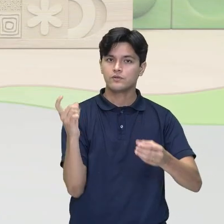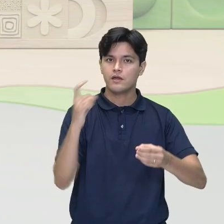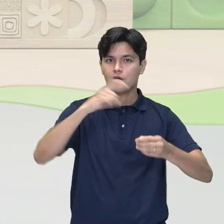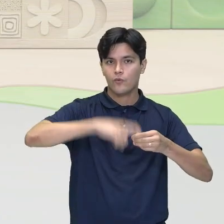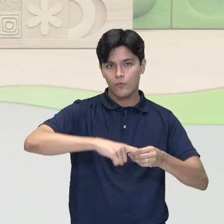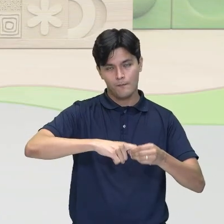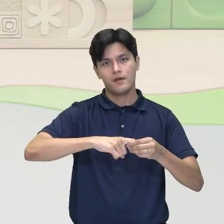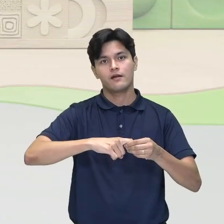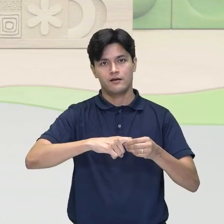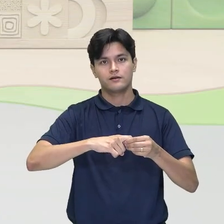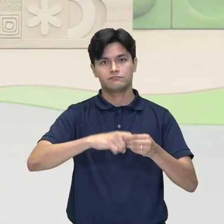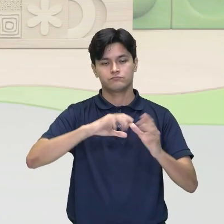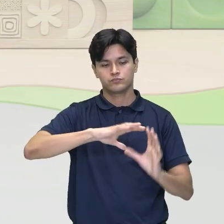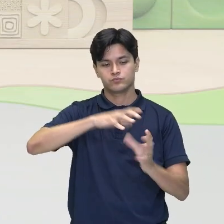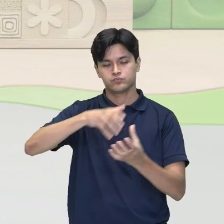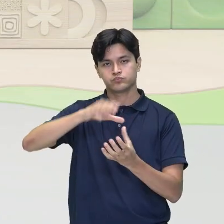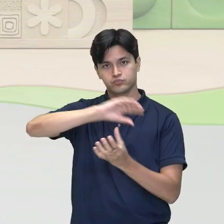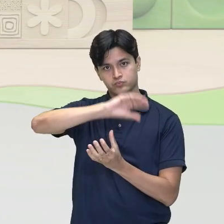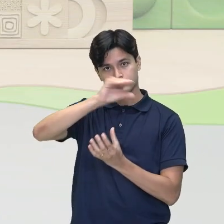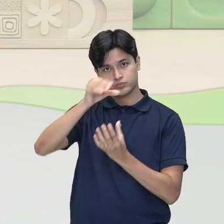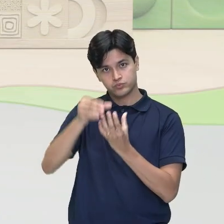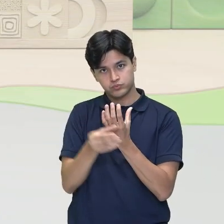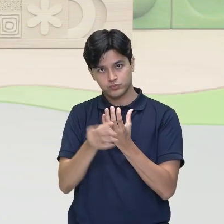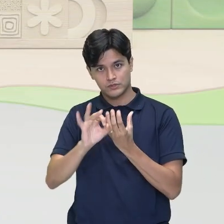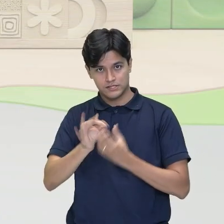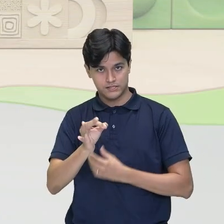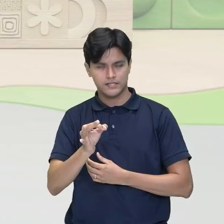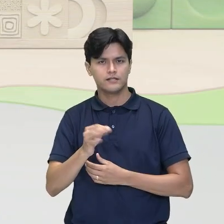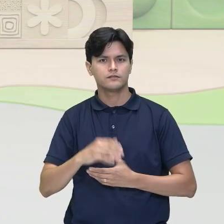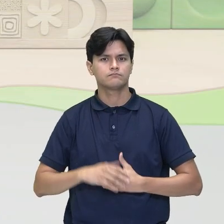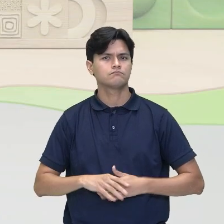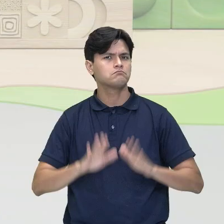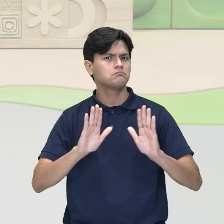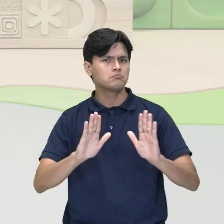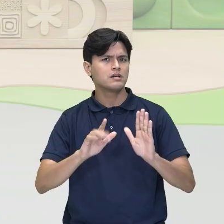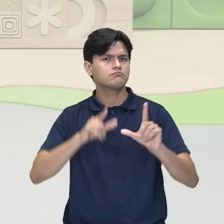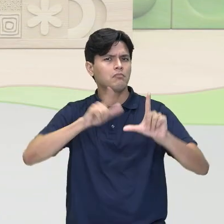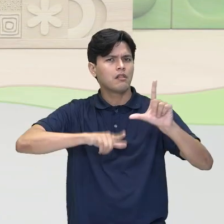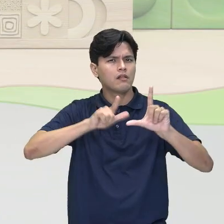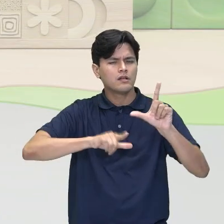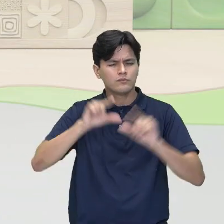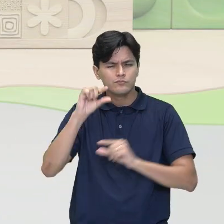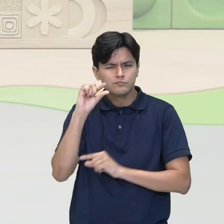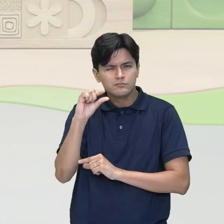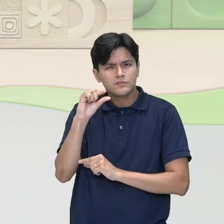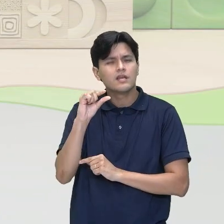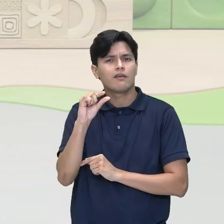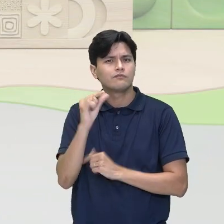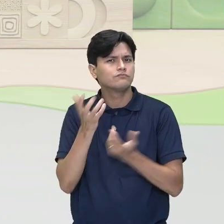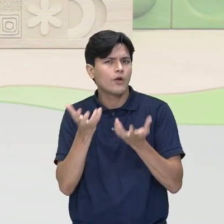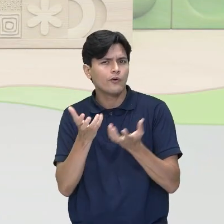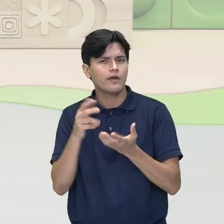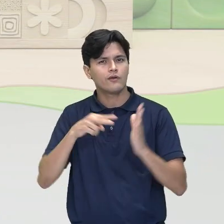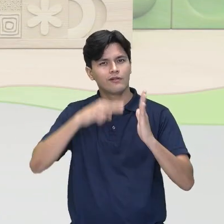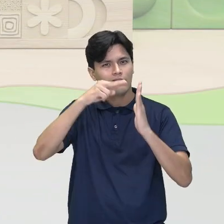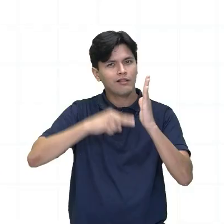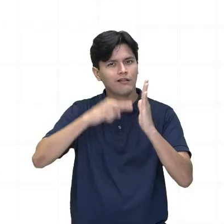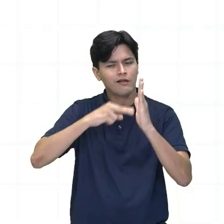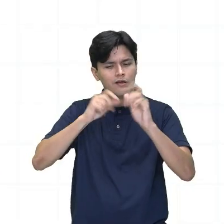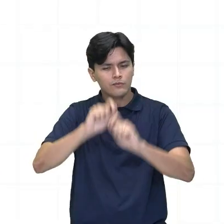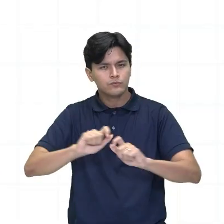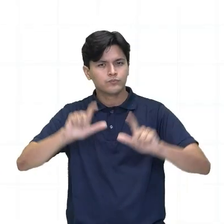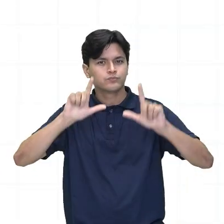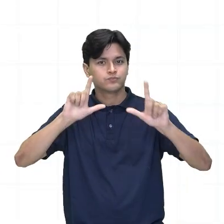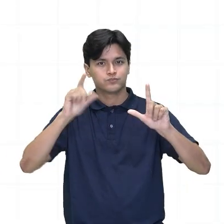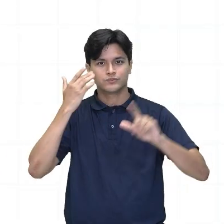novamente ao seu 100%. Professora, a letra está muito pequenininha, eu quero ler mais próximo. Então, veja aqui a